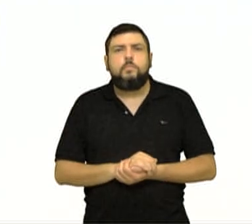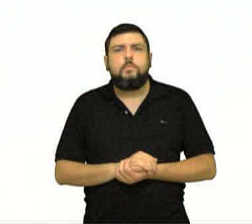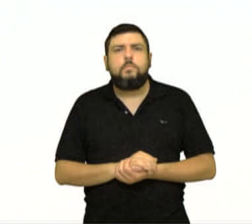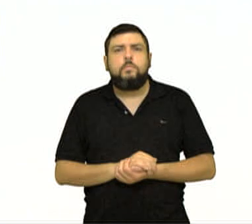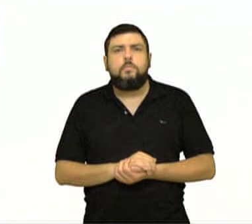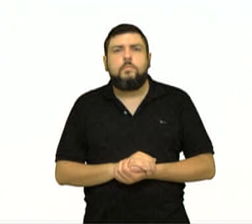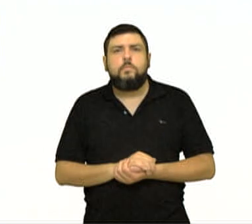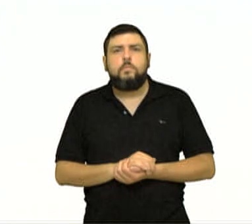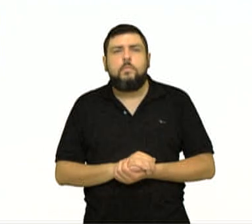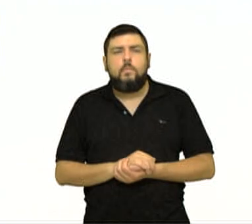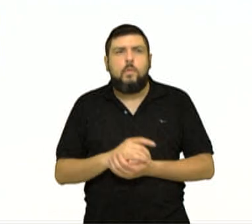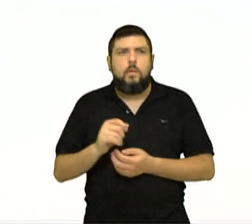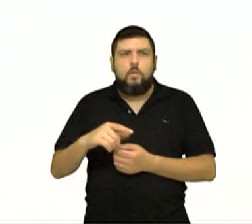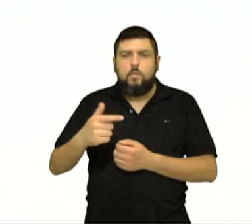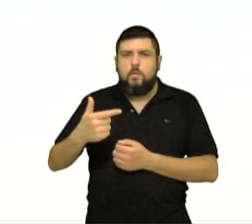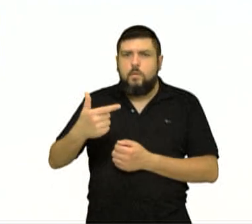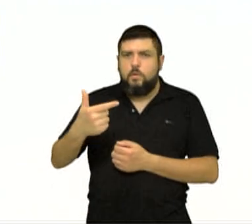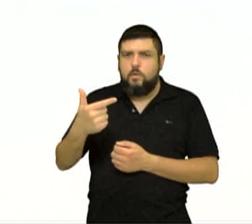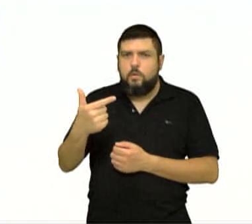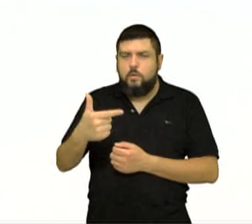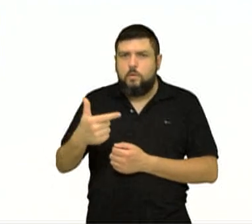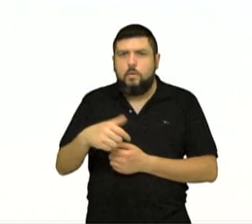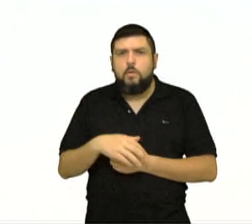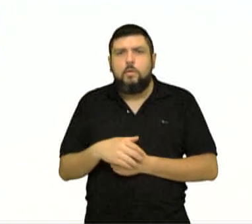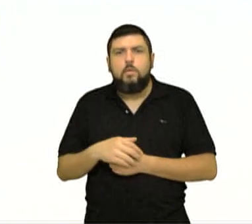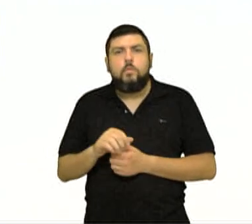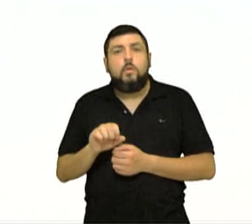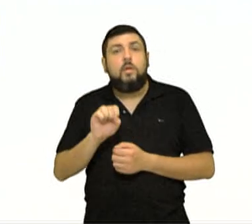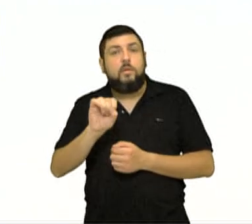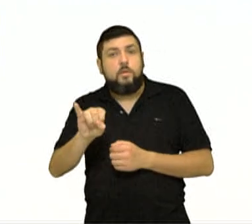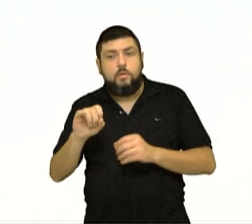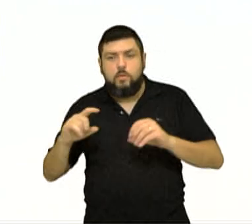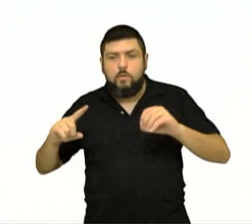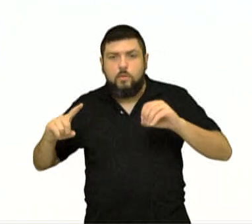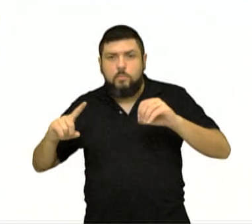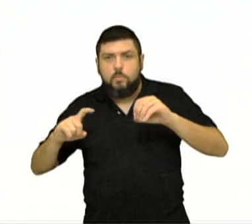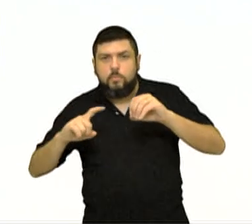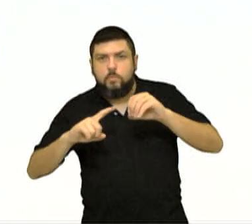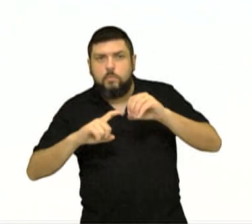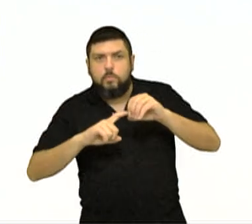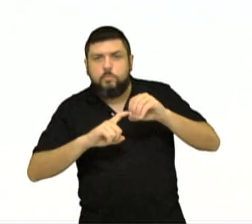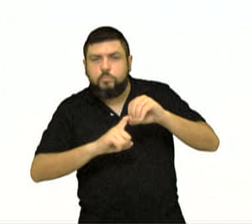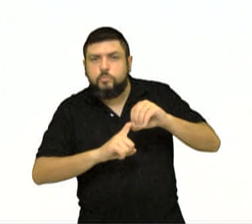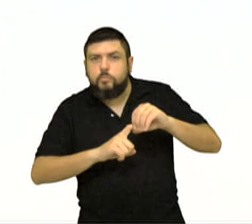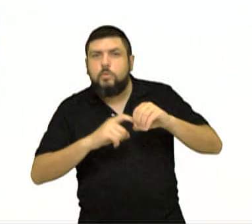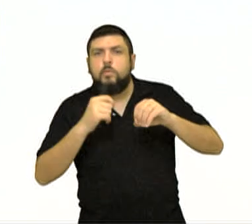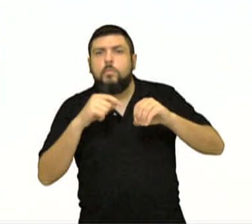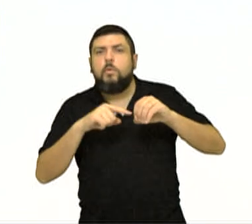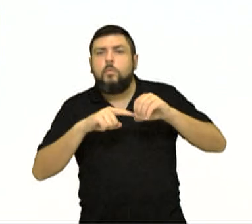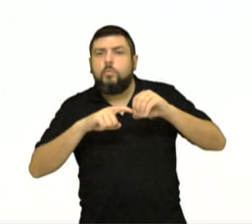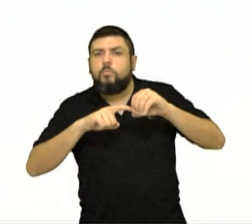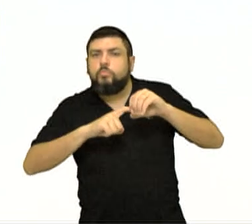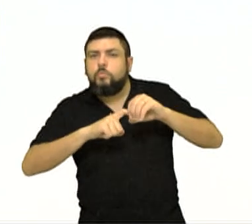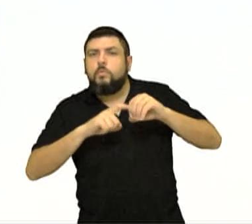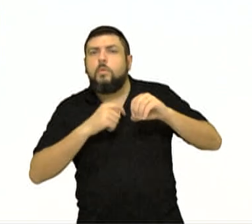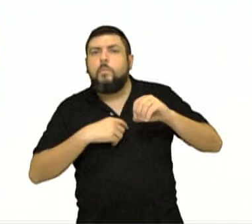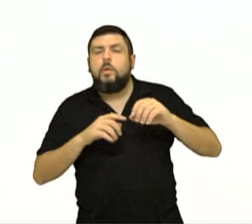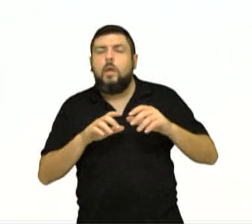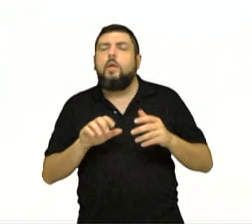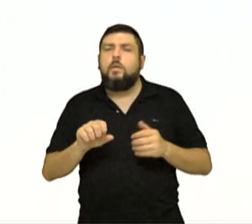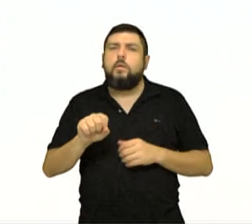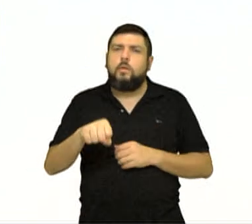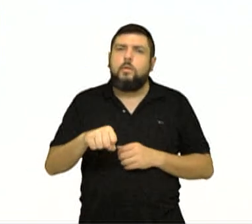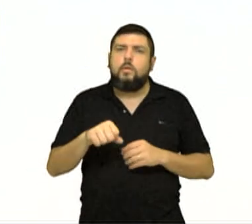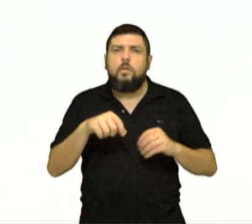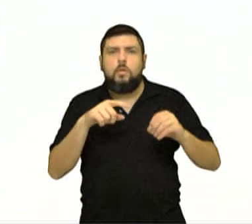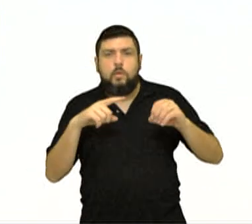a segunda divisão só irá se completar se o espermatozoide penetrar no ovócito secundário né, formando a fecundação. Daí sim a gente vai chamar de óvulo,